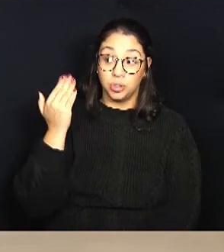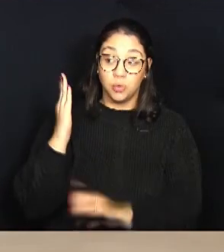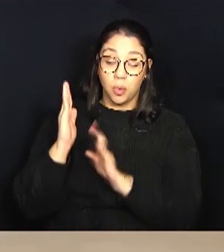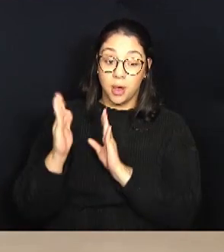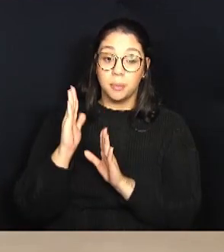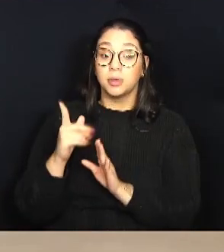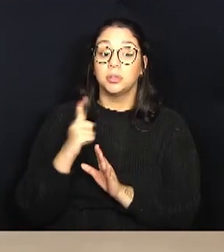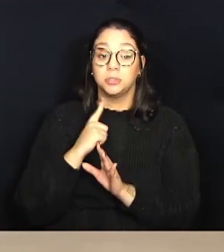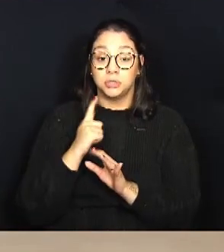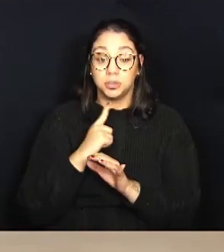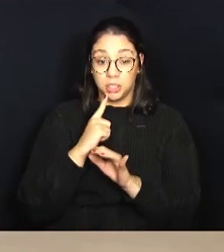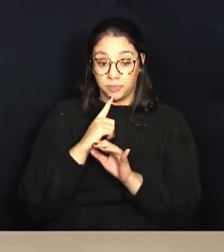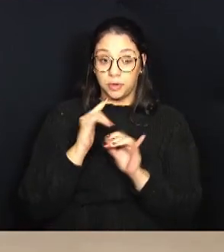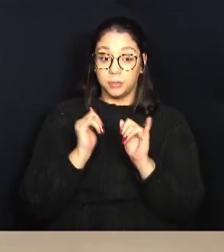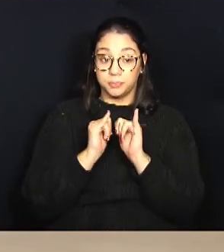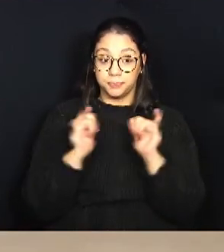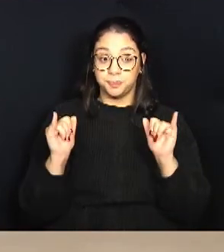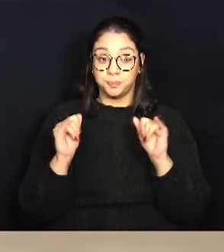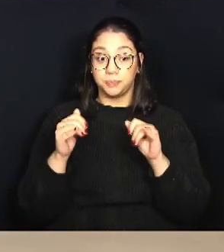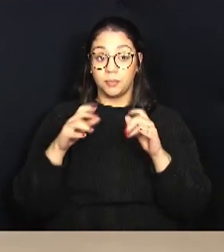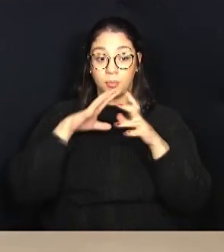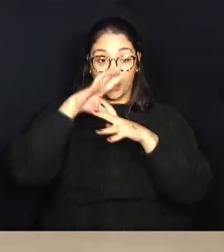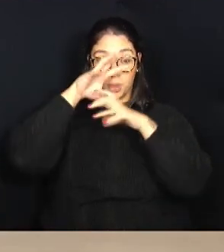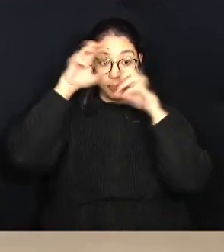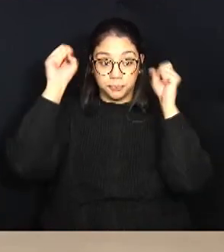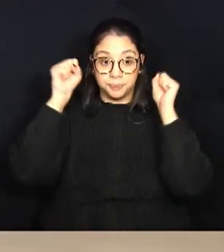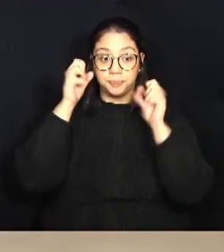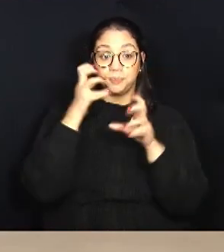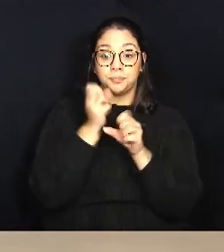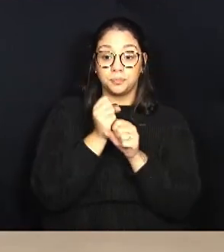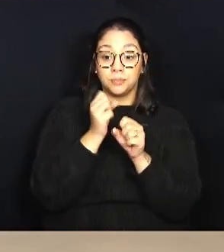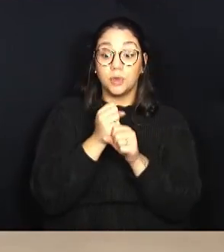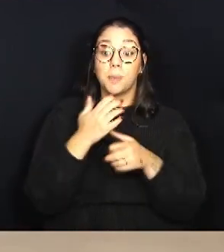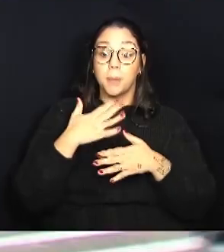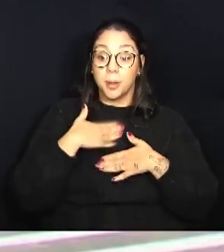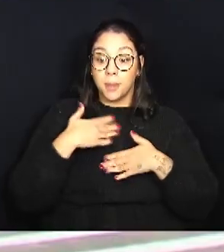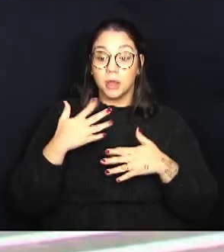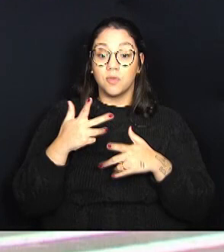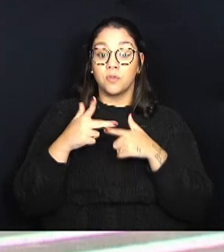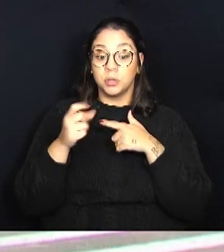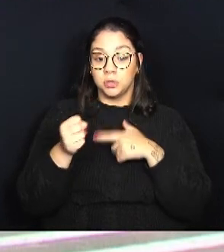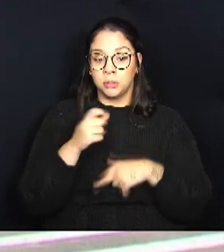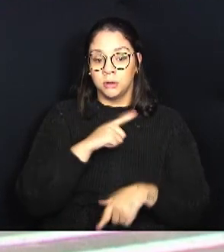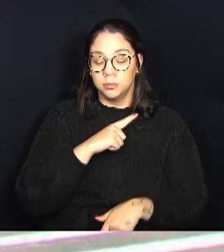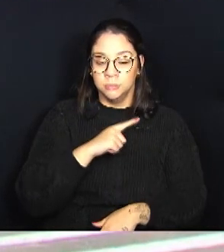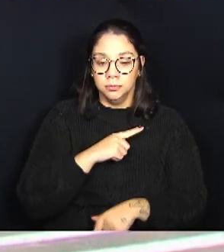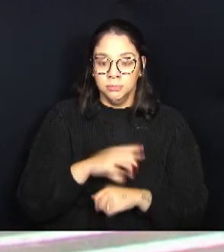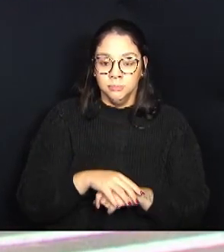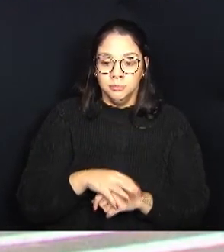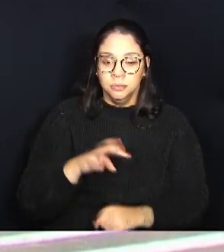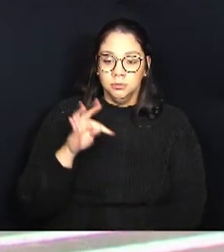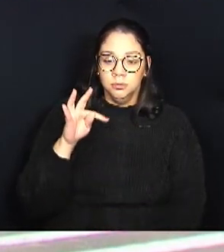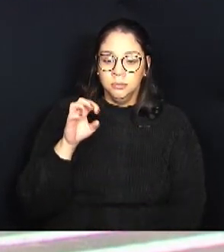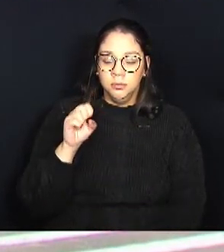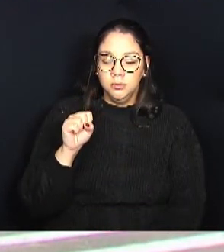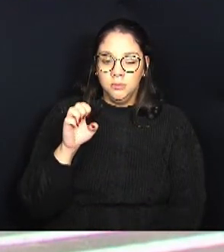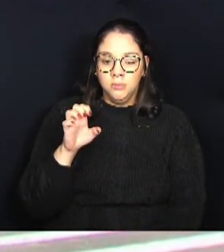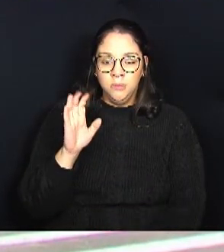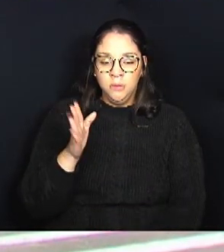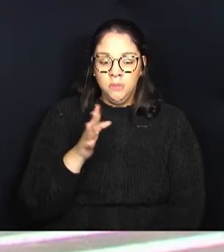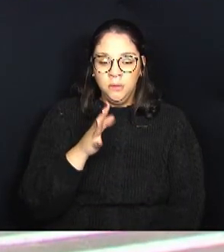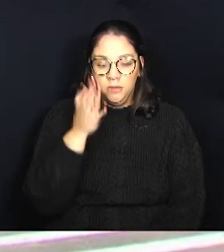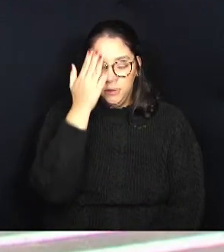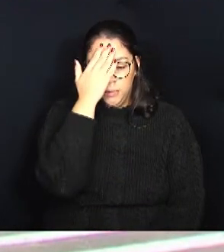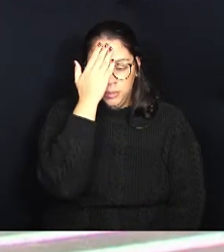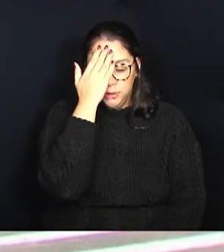dito pelo Tribunal de Contas do Estado. Então, para mim, é uma grande vitória. O TSE já fez, inclusive, menção